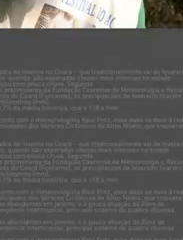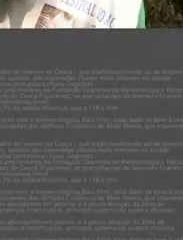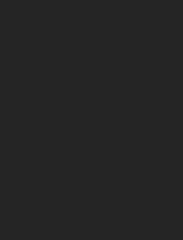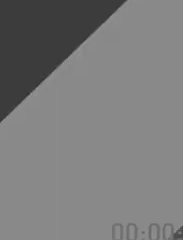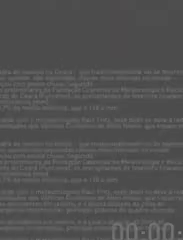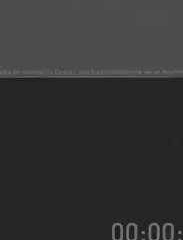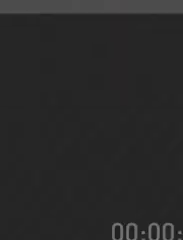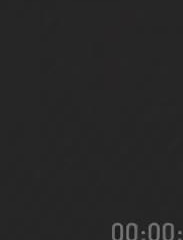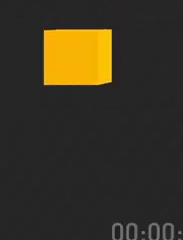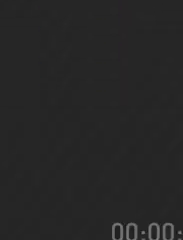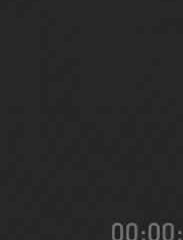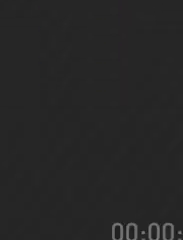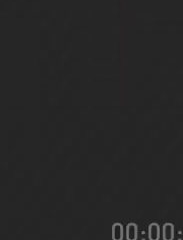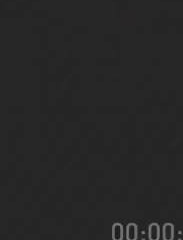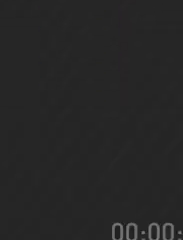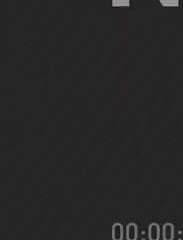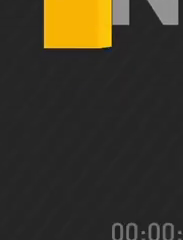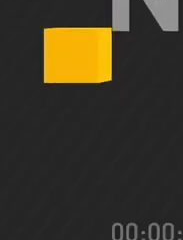ae